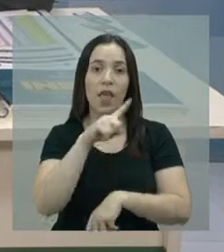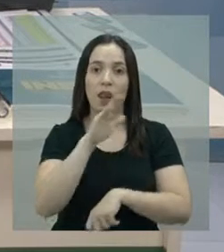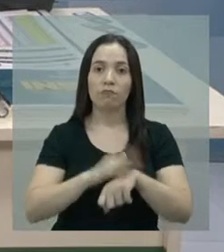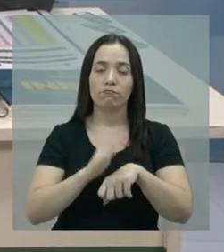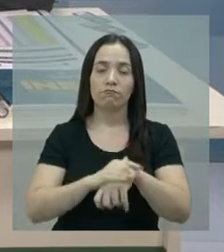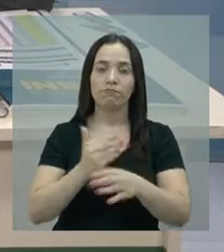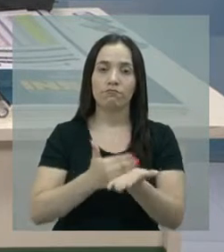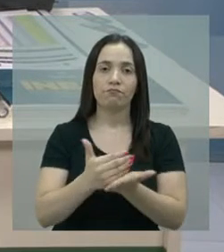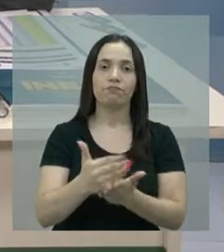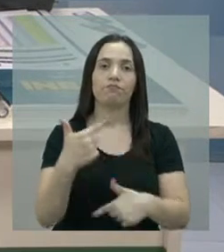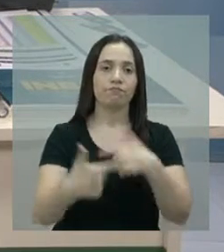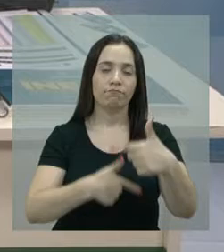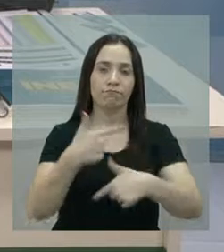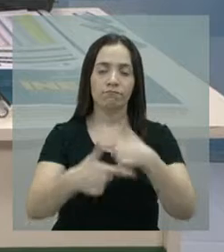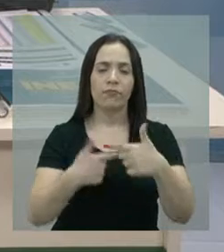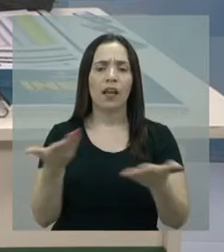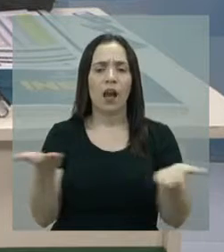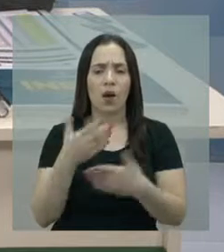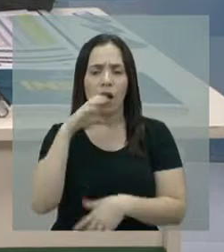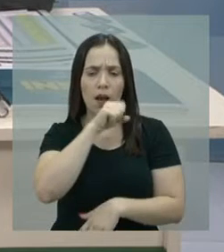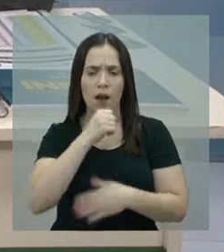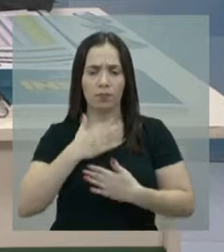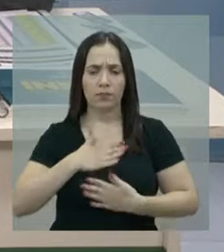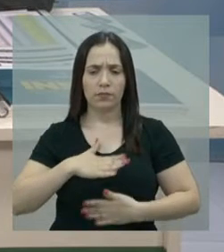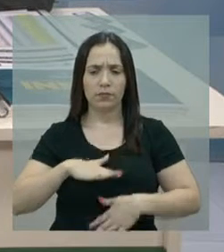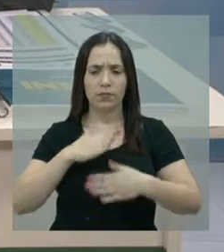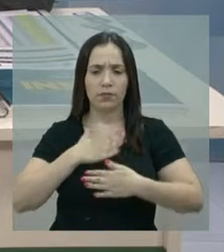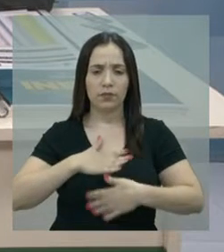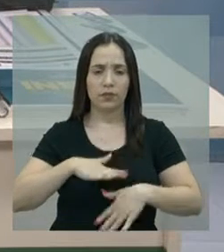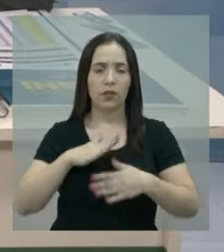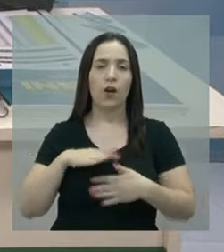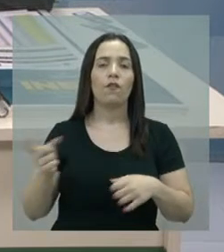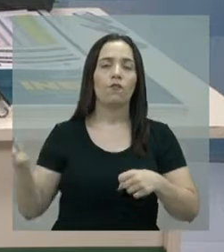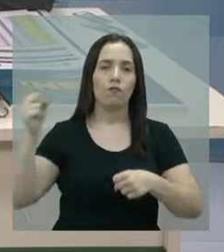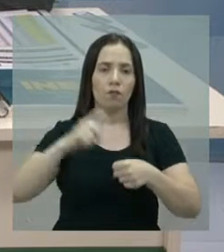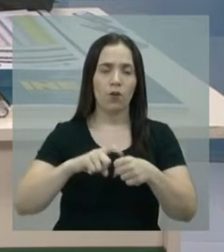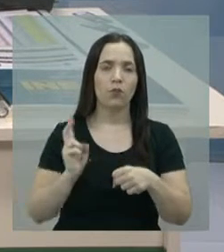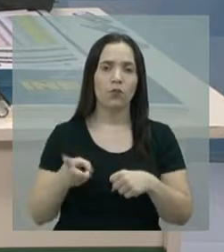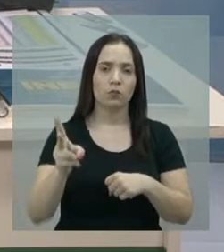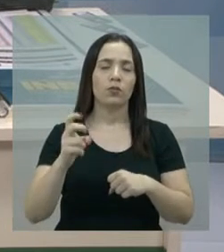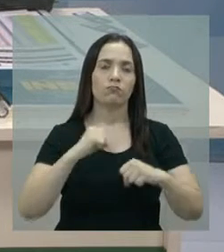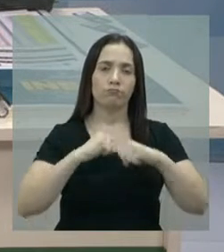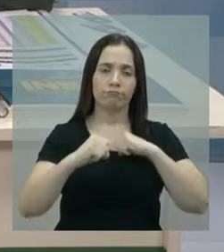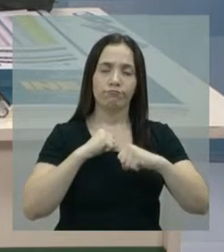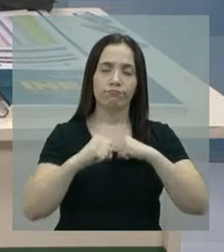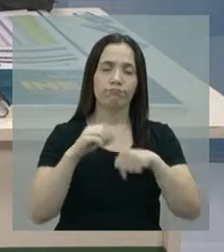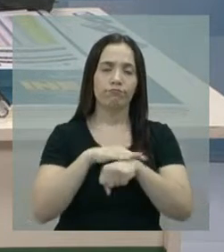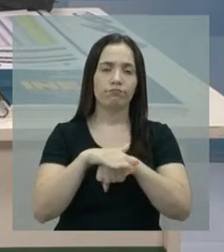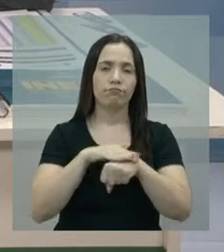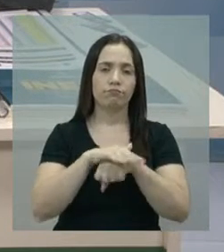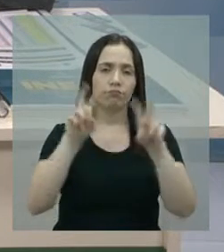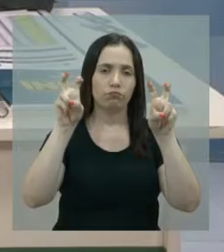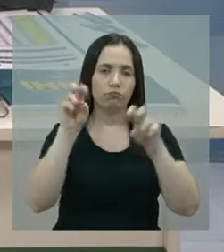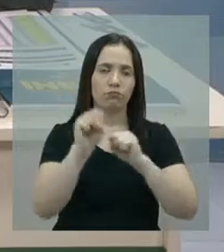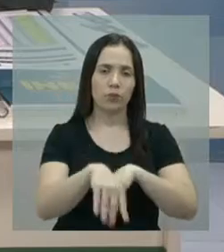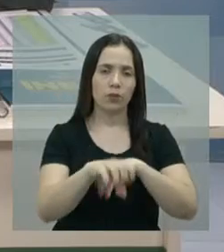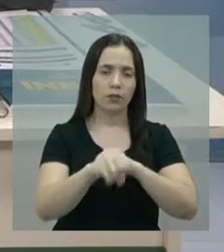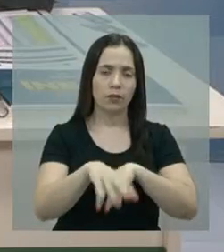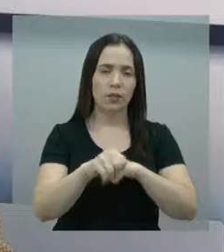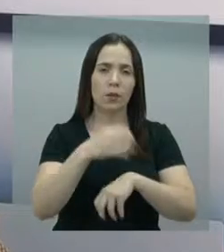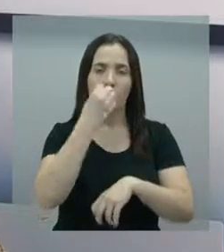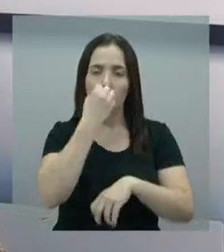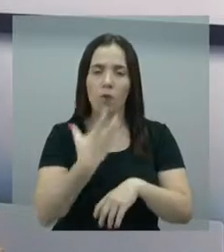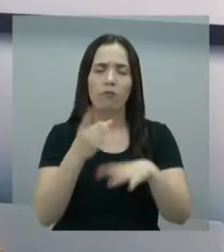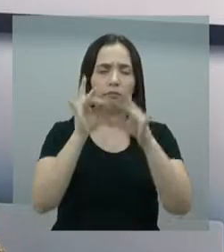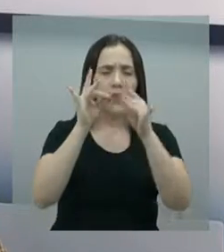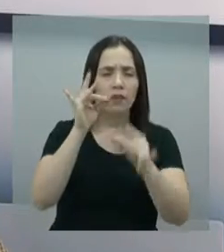tem ideia. Então eu vou para um rápido intervalo, para que a gente possa entrar nesse assunto e discorrer sobre ele de uma forma